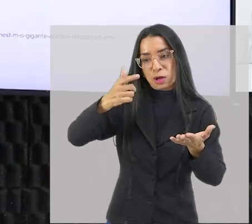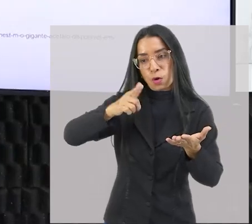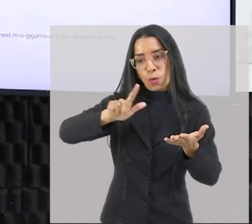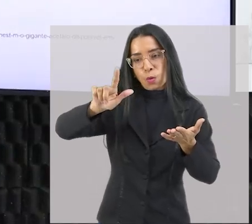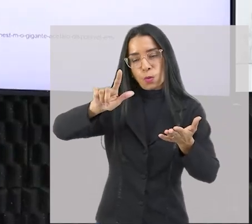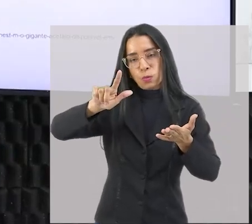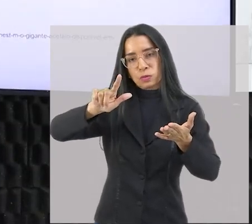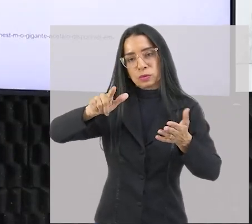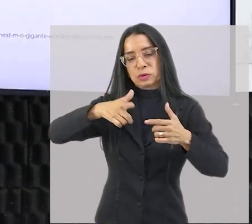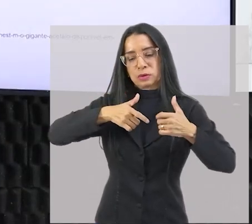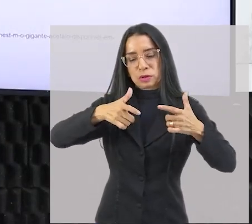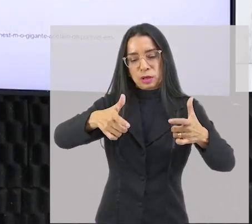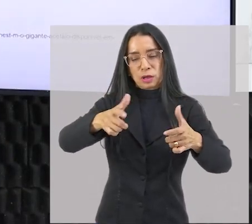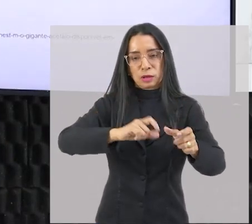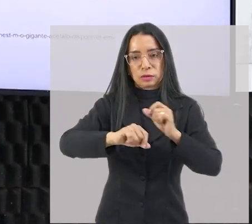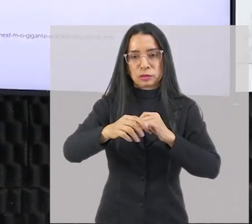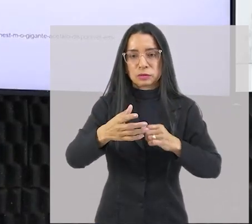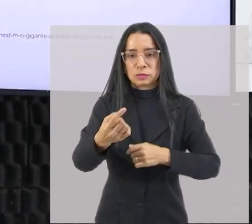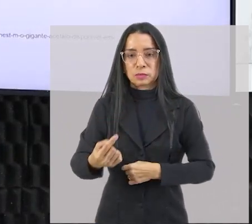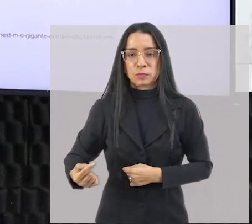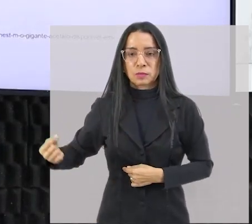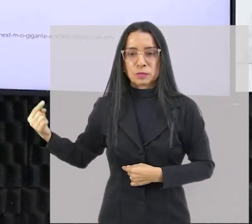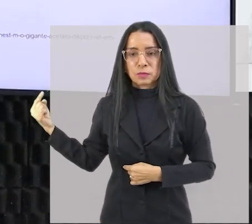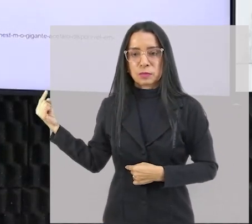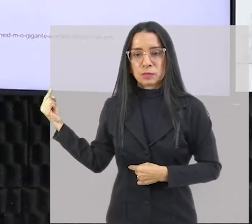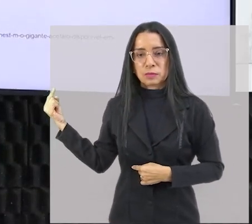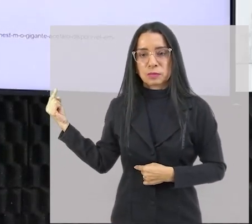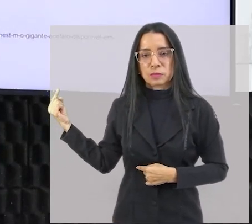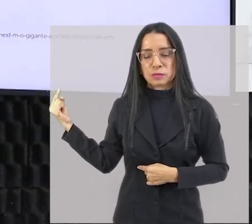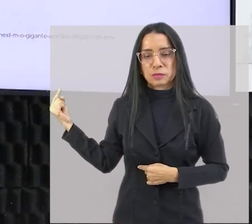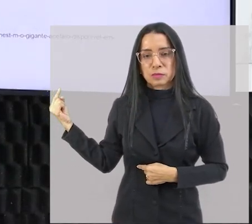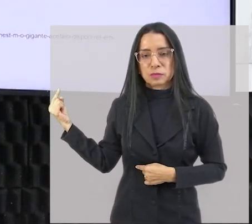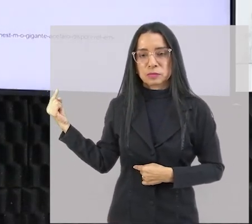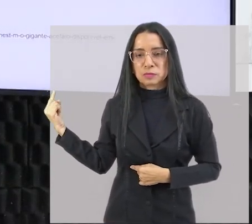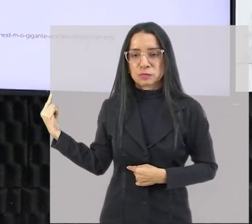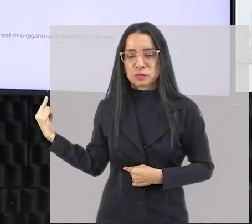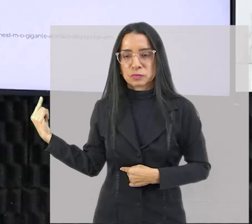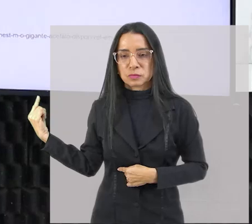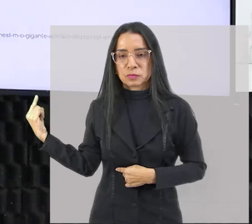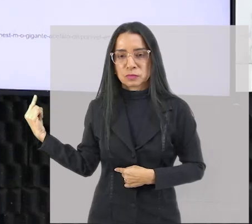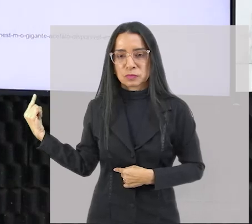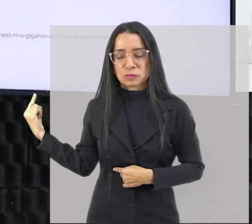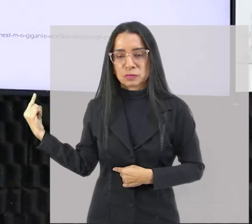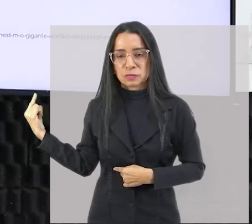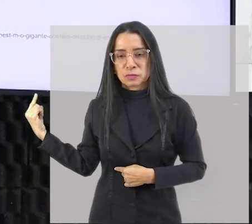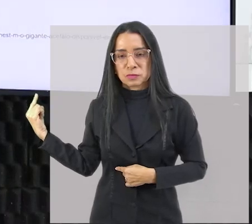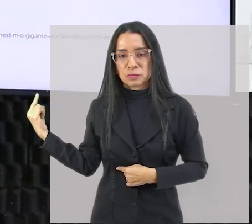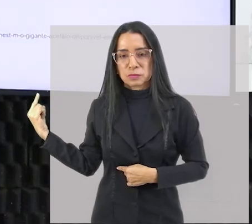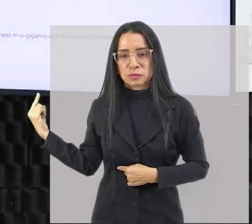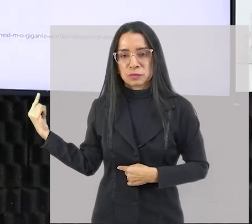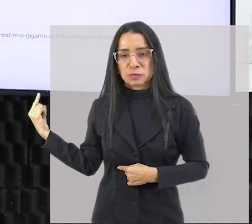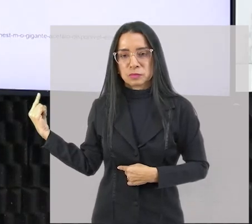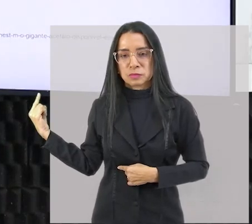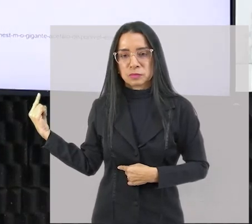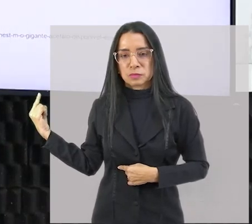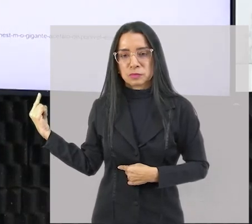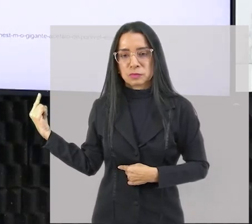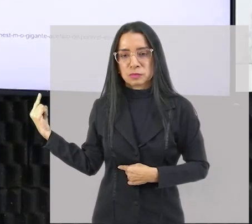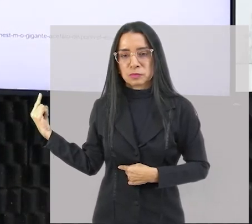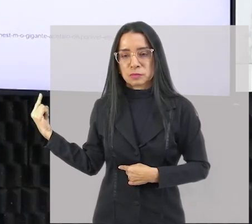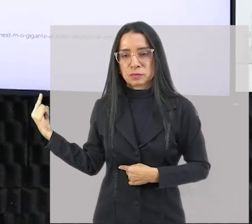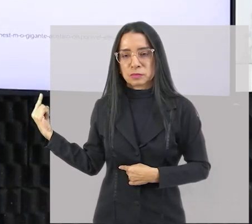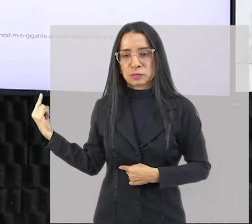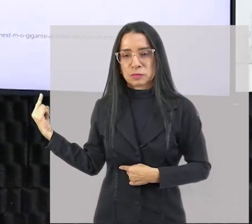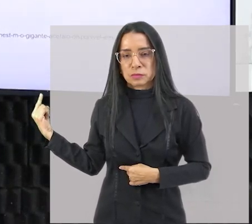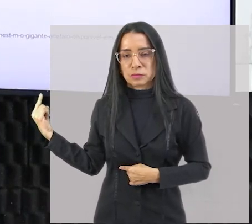não a terceira. Pela catástrofe da Primeira Guerra Mundial, fez surgir um movimento de vanguarda denominado dadaísmo, que rejeitava os